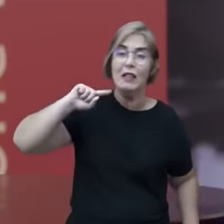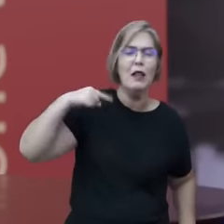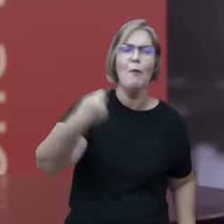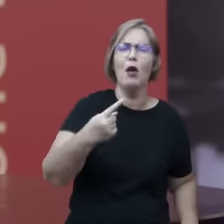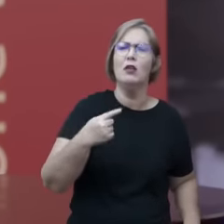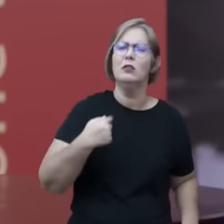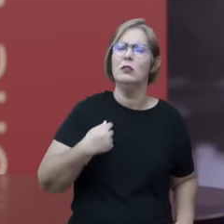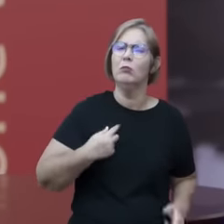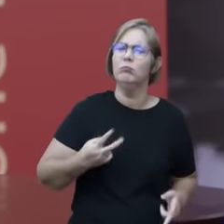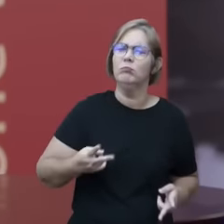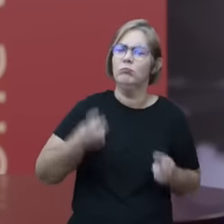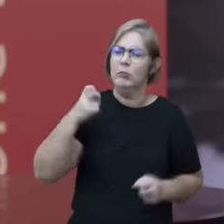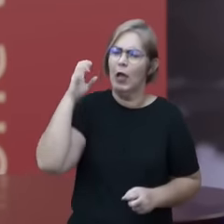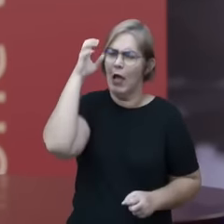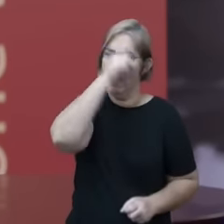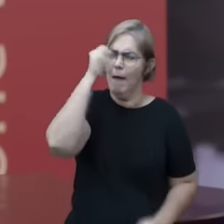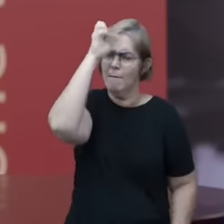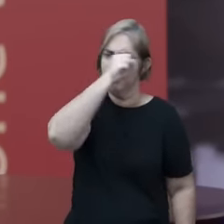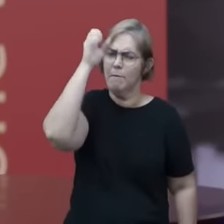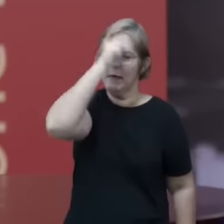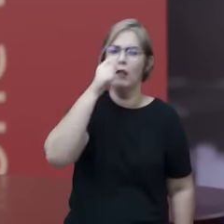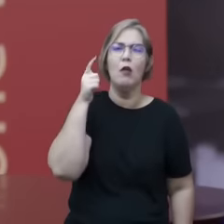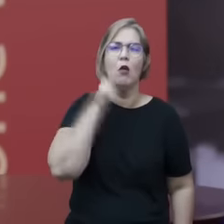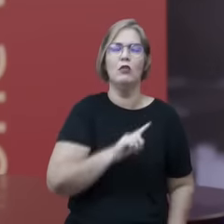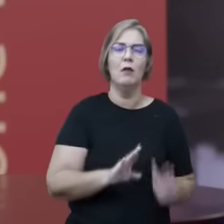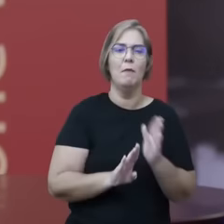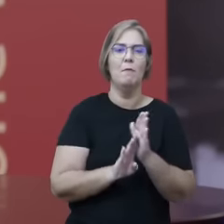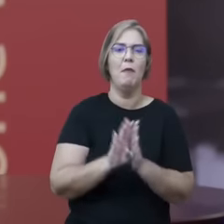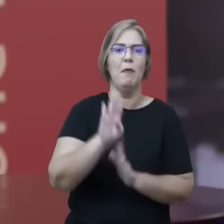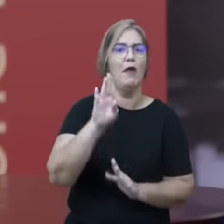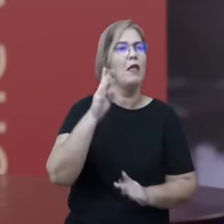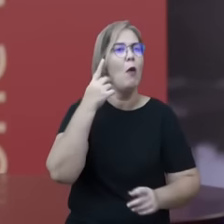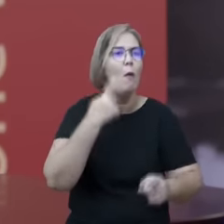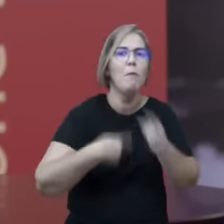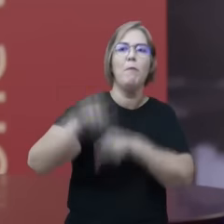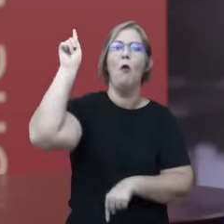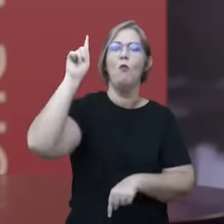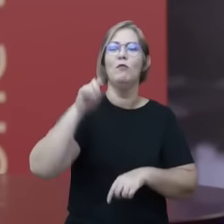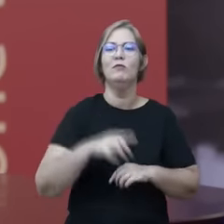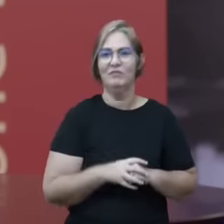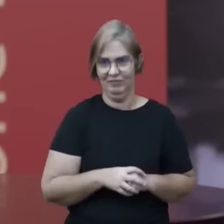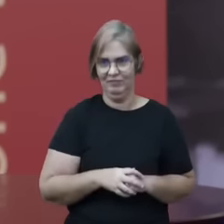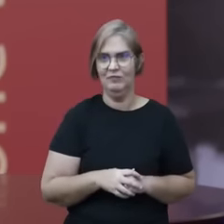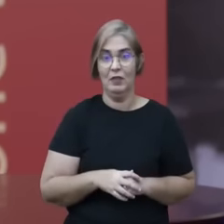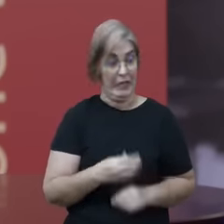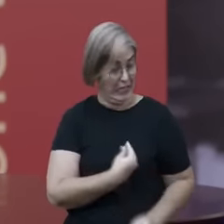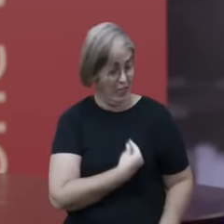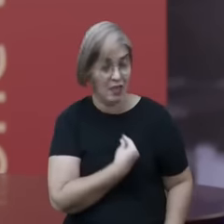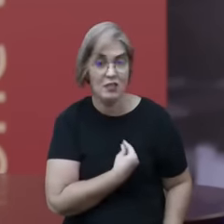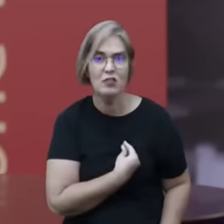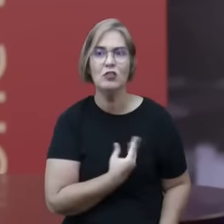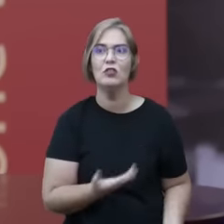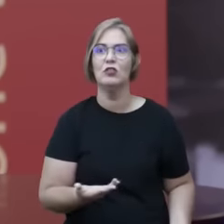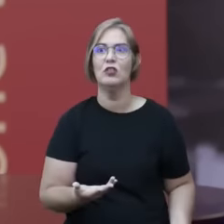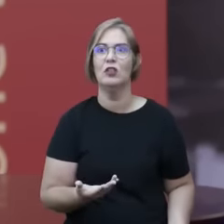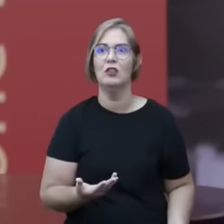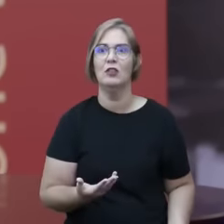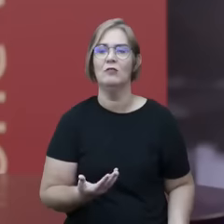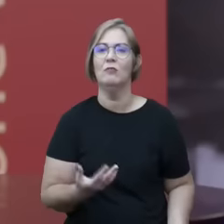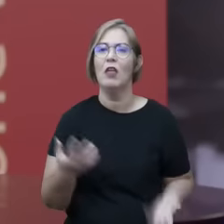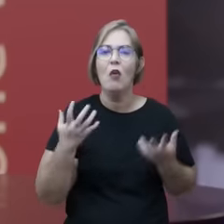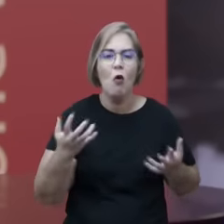existência autêntica, uma revolta autêntica e, portanto, agir, portanto, existir, portanto, existir sem